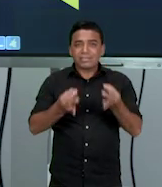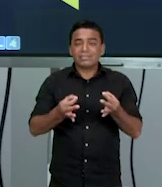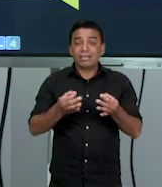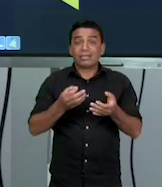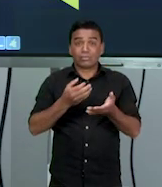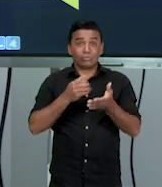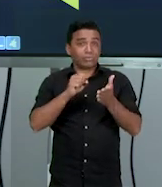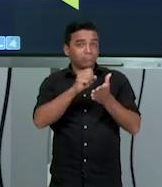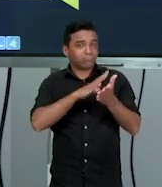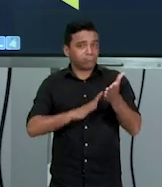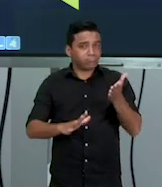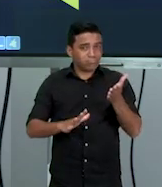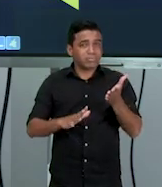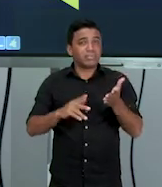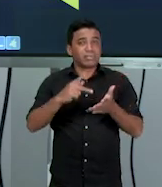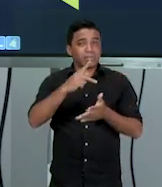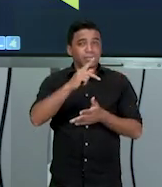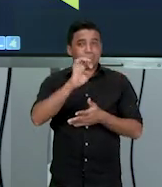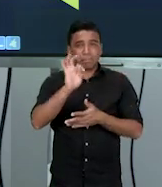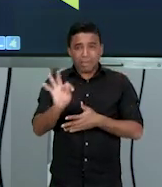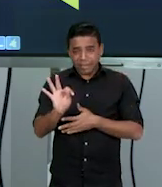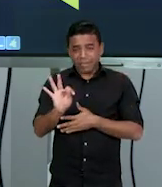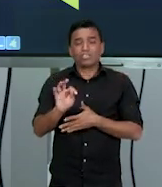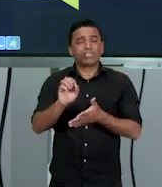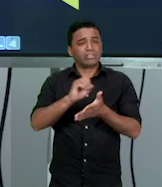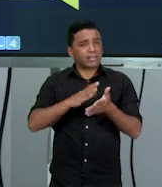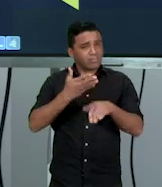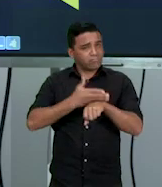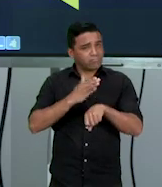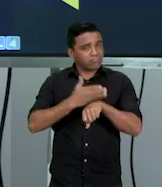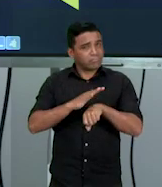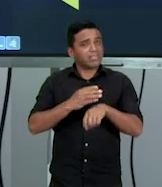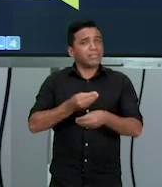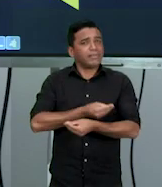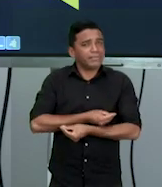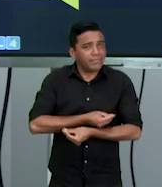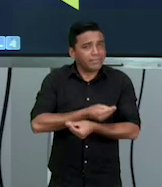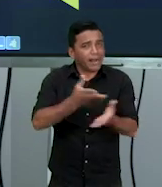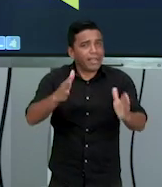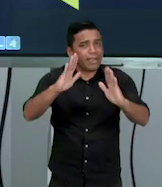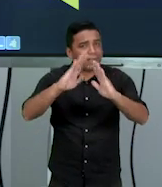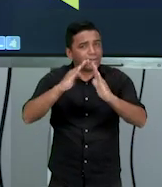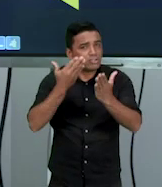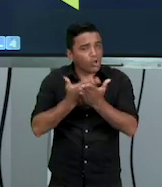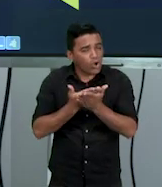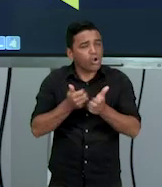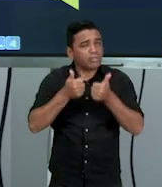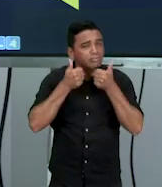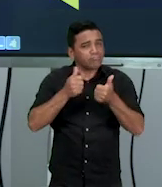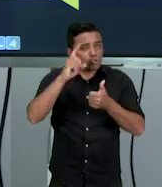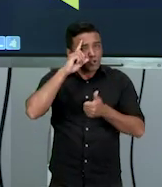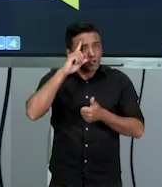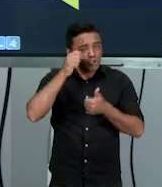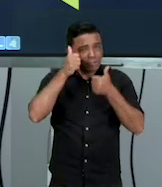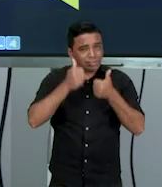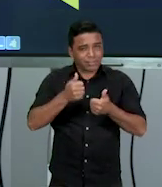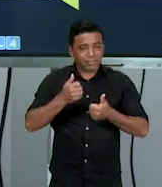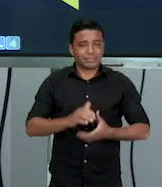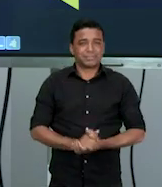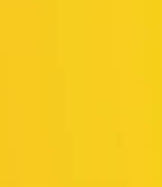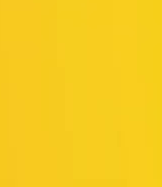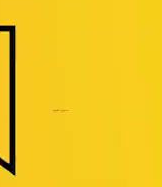às atividades do PET e sempre entreguem suas atividades em dia. Muito obrigada!